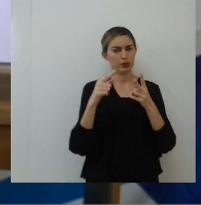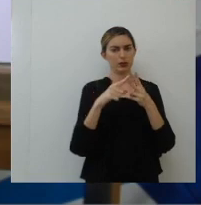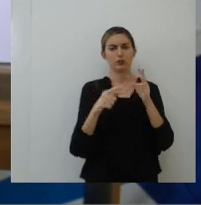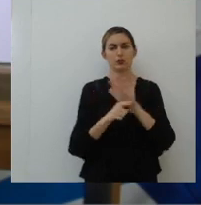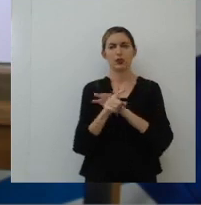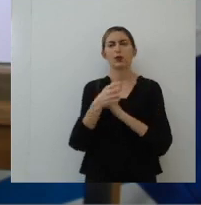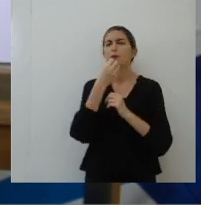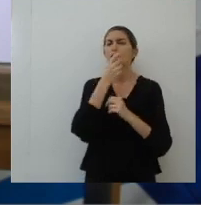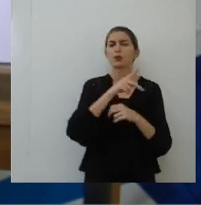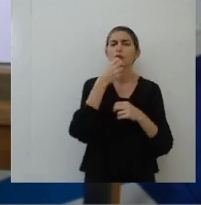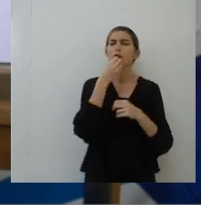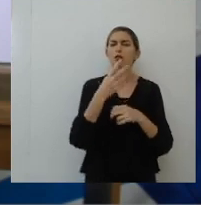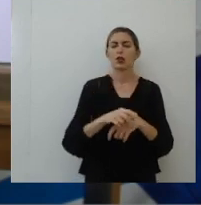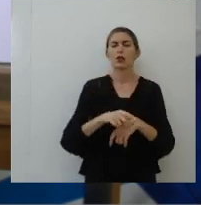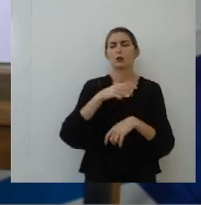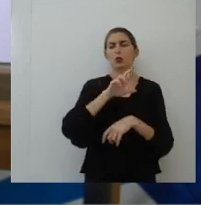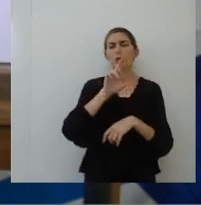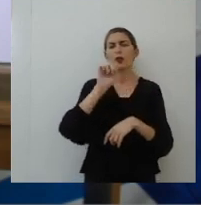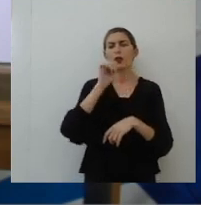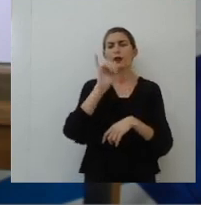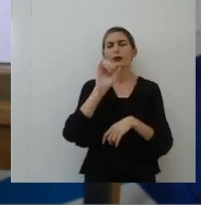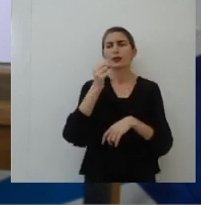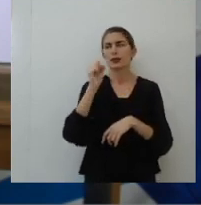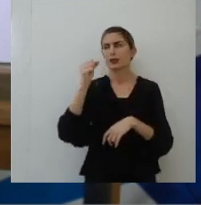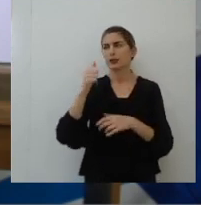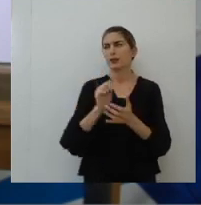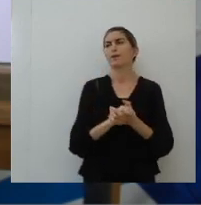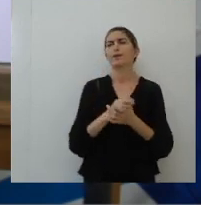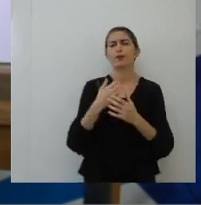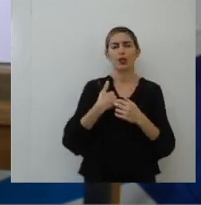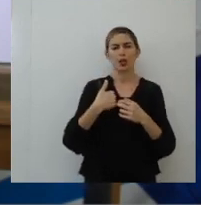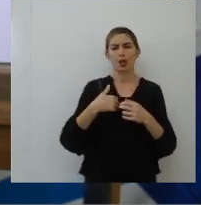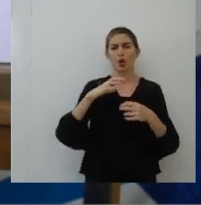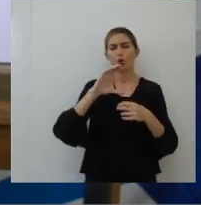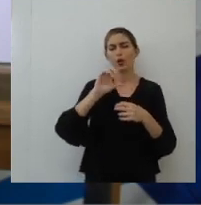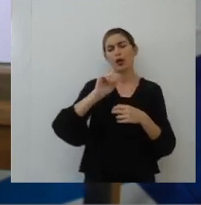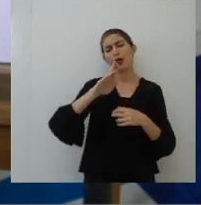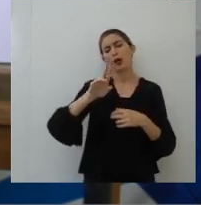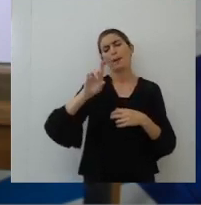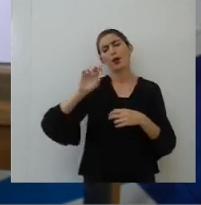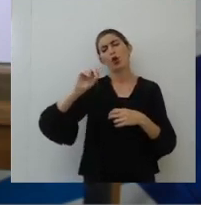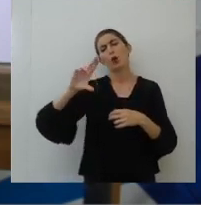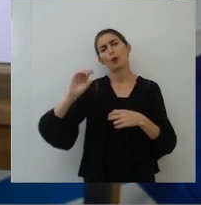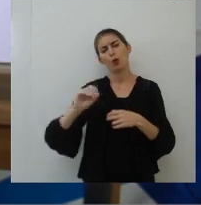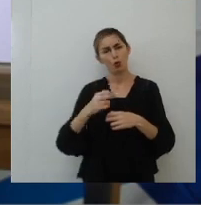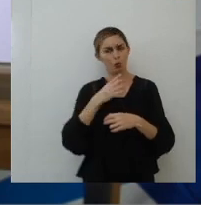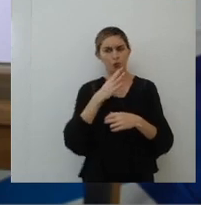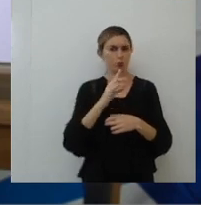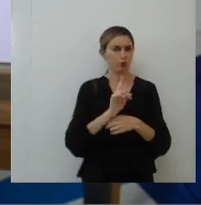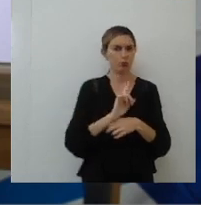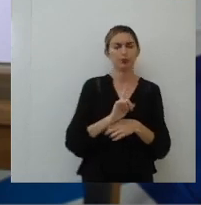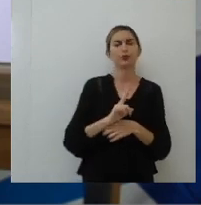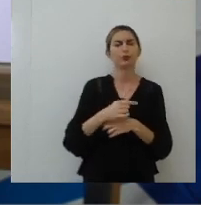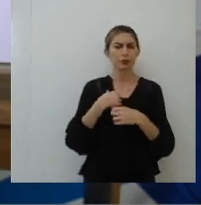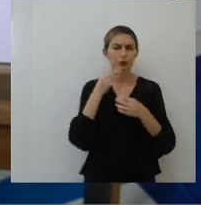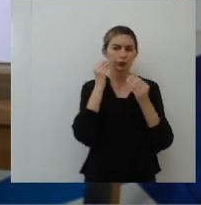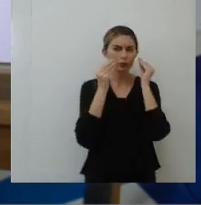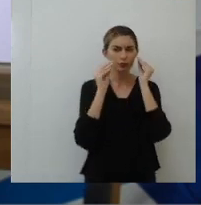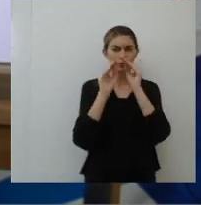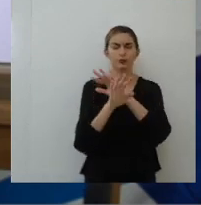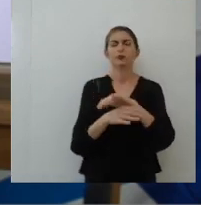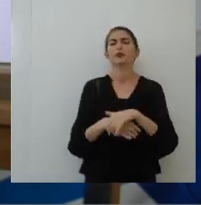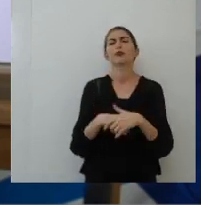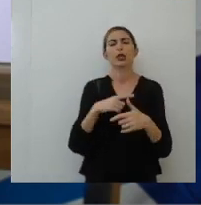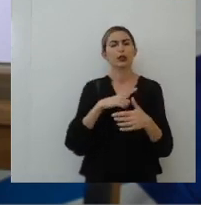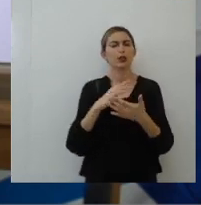pergunta. Professor, boa tarde. Me chamo Raíssa. Oi, Raíssa. Boa tarde para você. Sou de Cabrobó. Também não conheço Cabrobó. Mas um beijo para todo mundo aí.